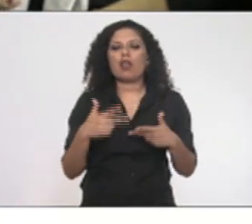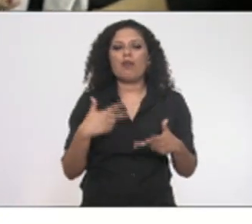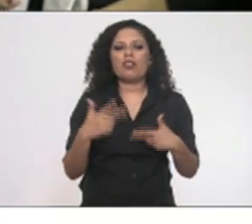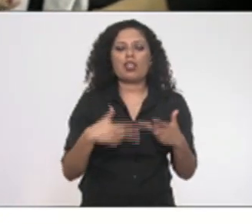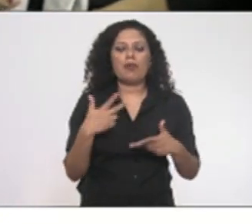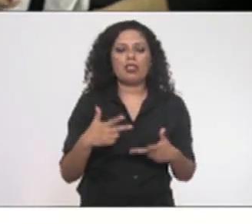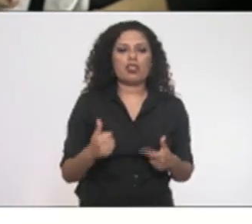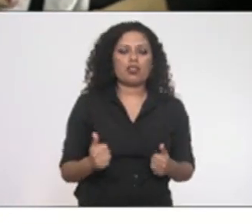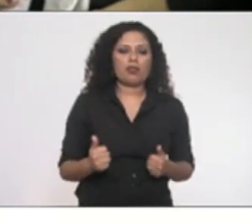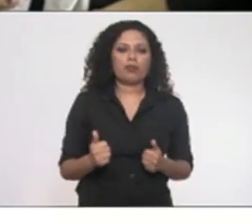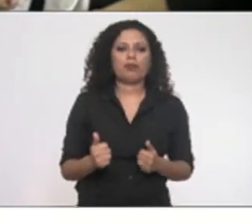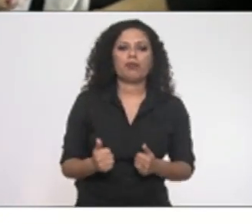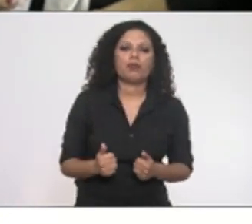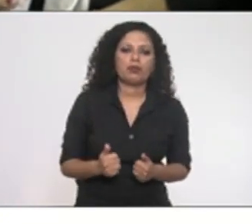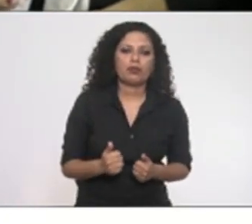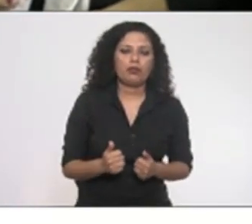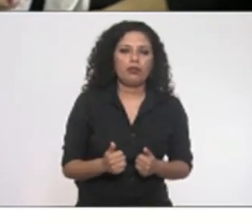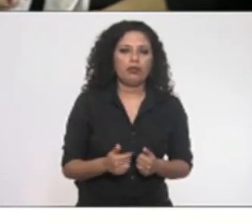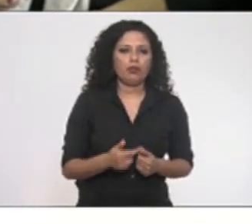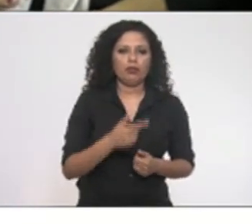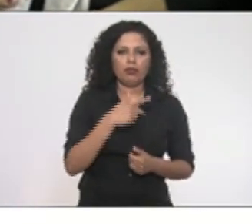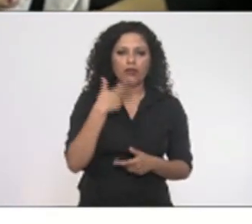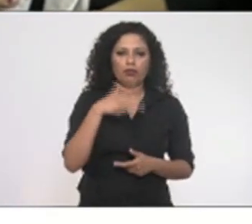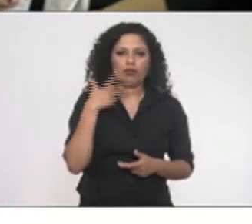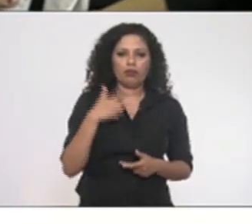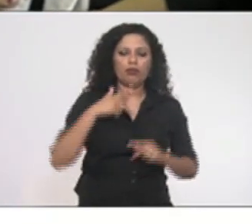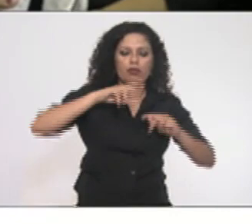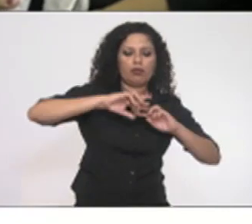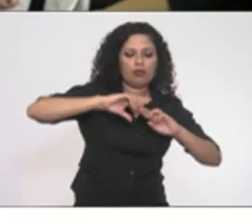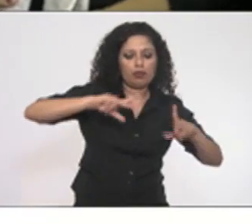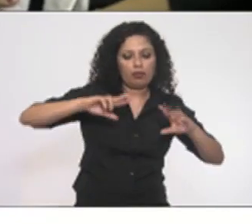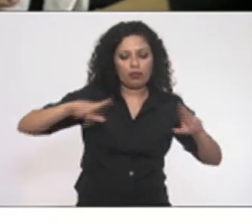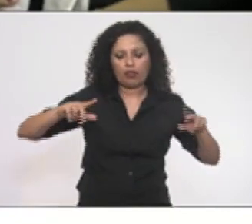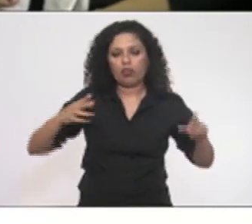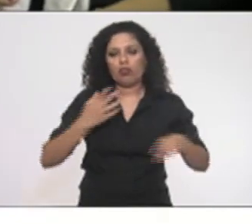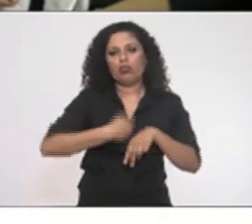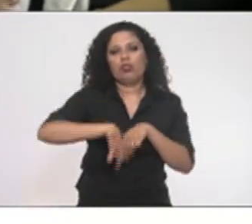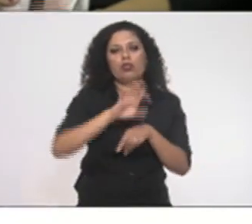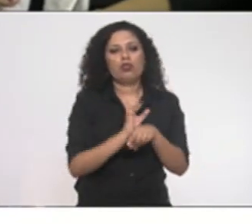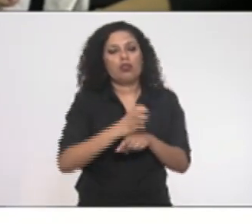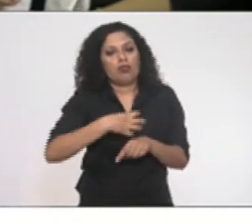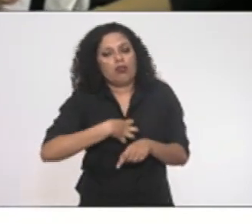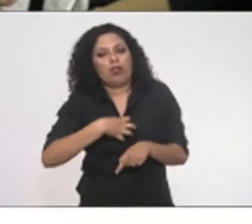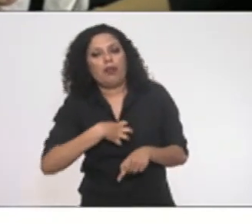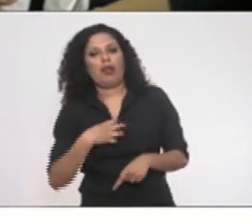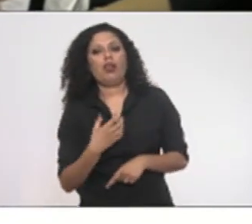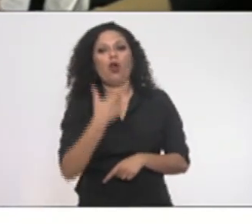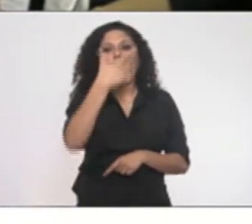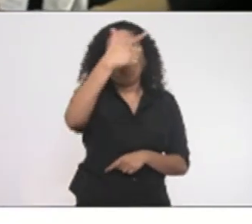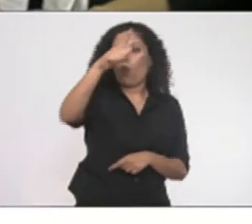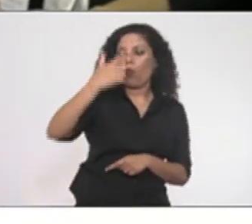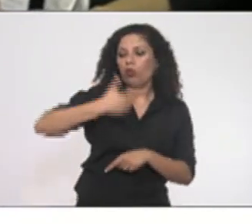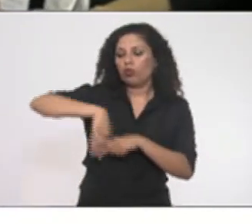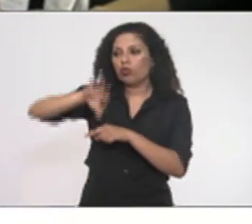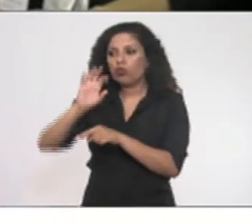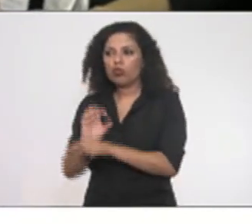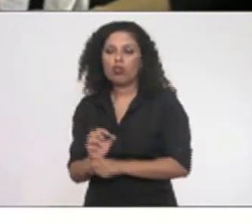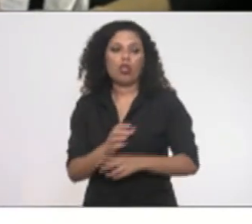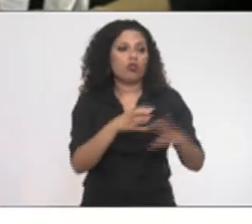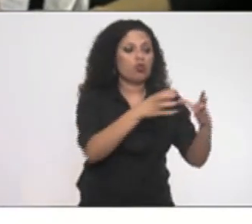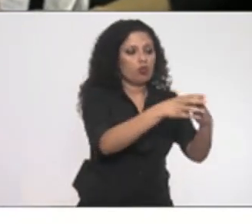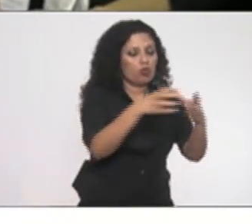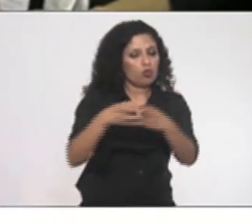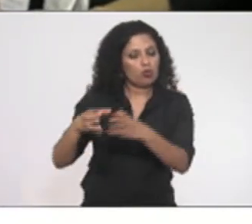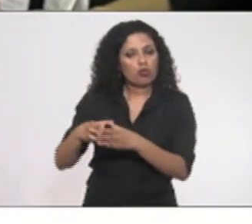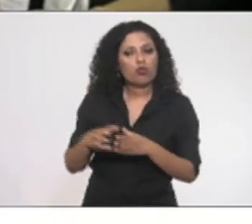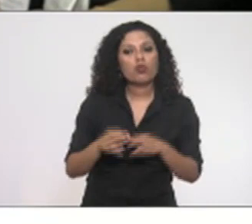preço é diferente da Petrobras, por exemplo, o preço é diferente do Estado da Bahia, os estados vão começar, os agentes, os